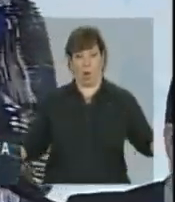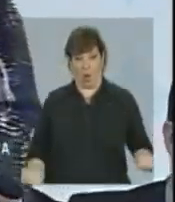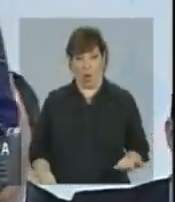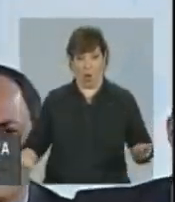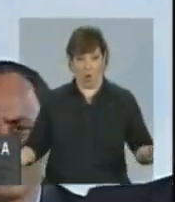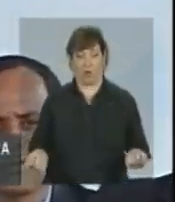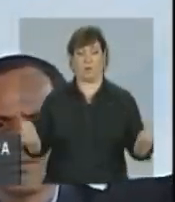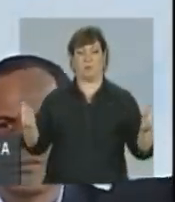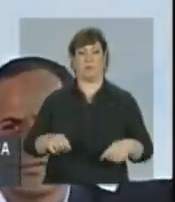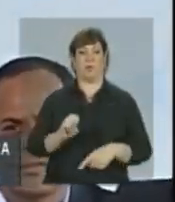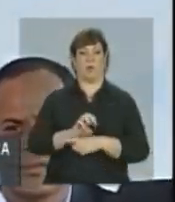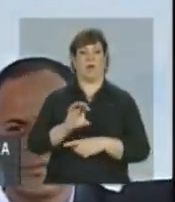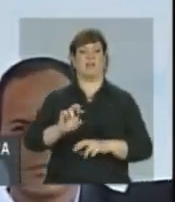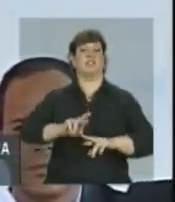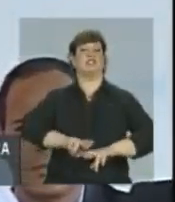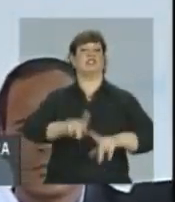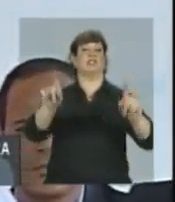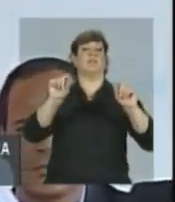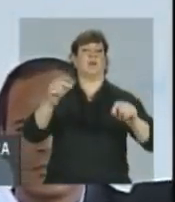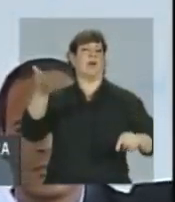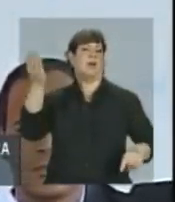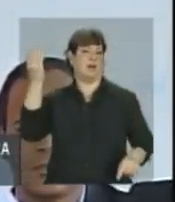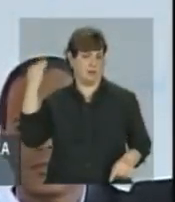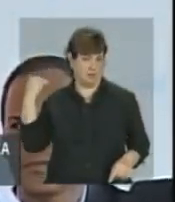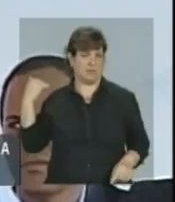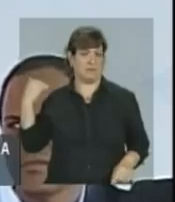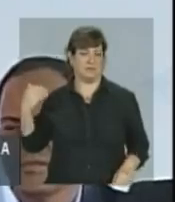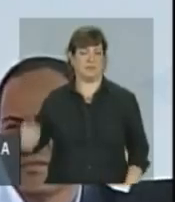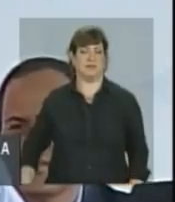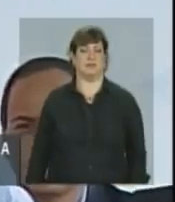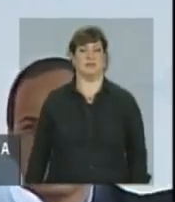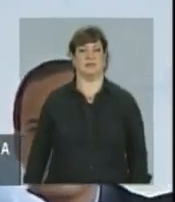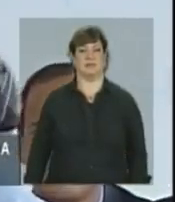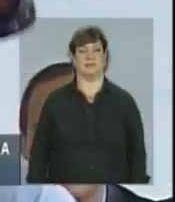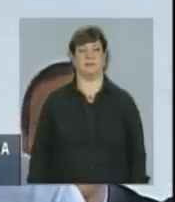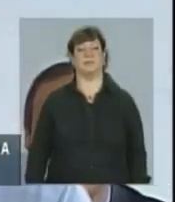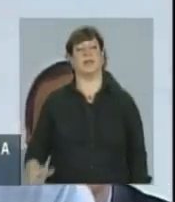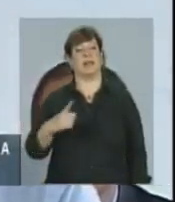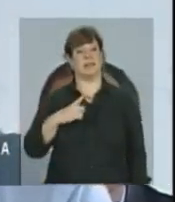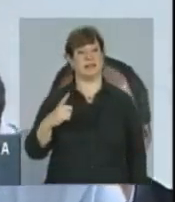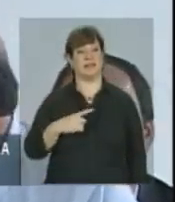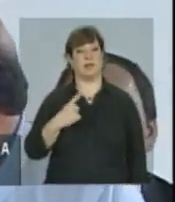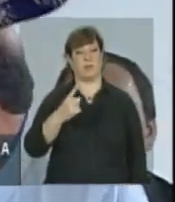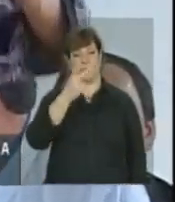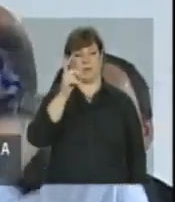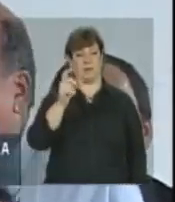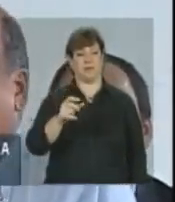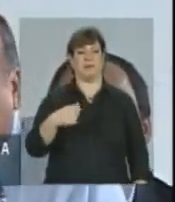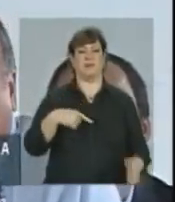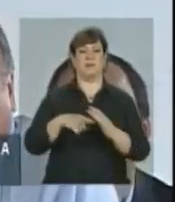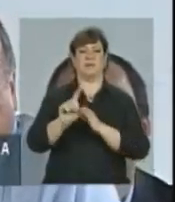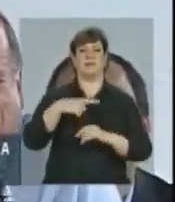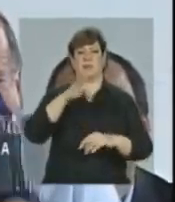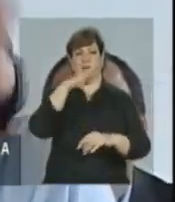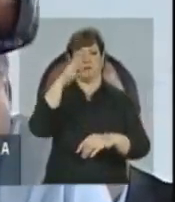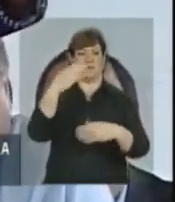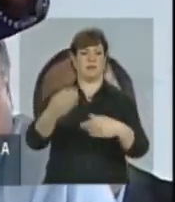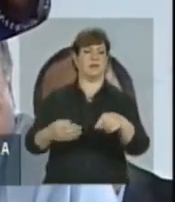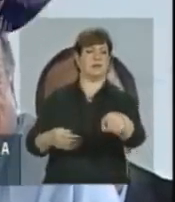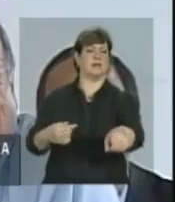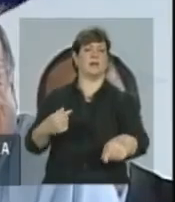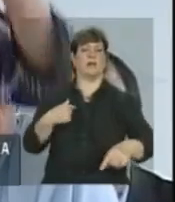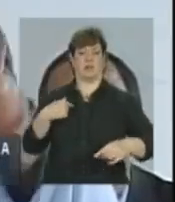estado diferente do que era tempos atrás, tem uma pessoa passando mal aqui. E eu